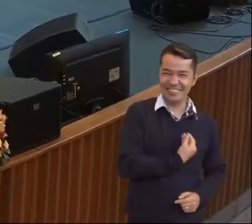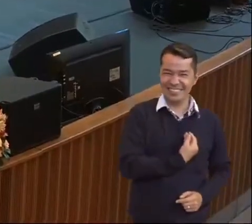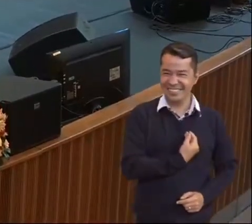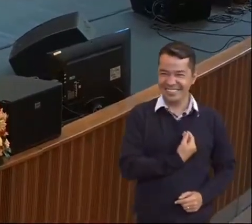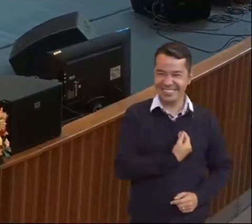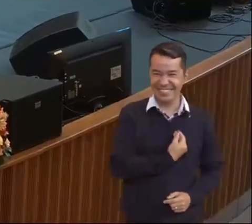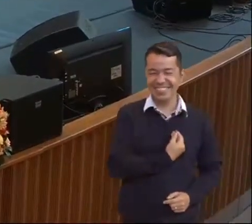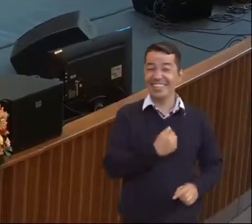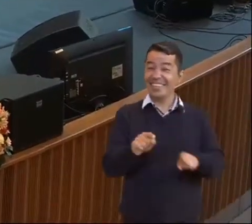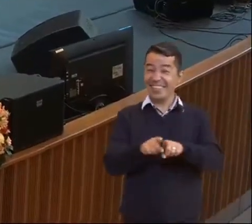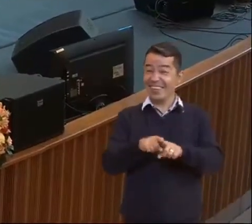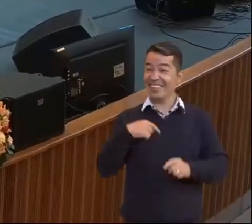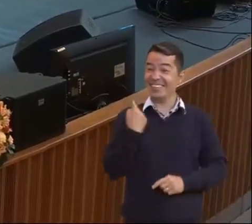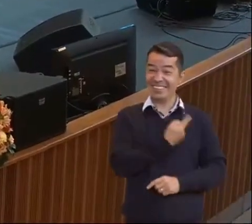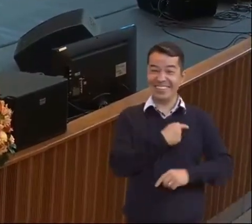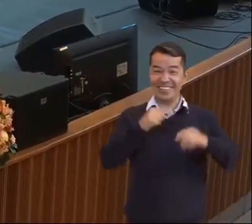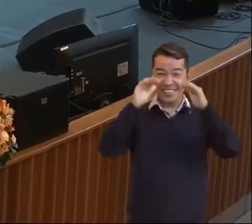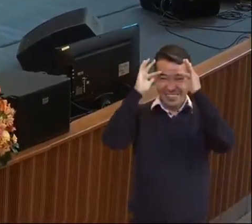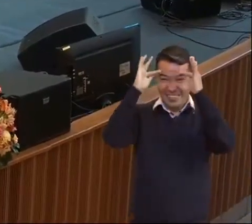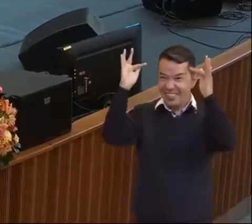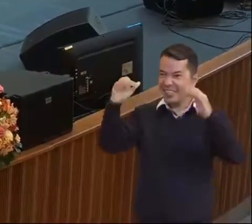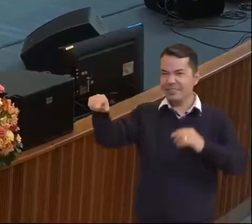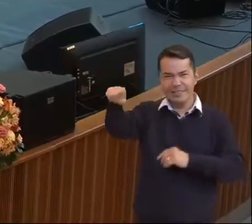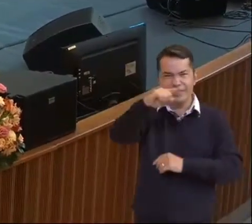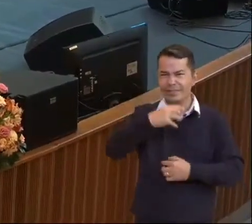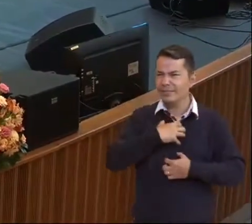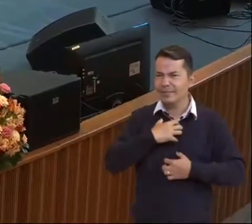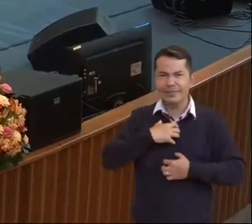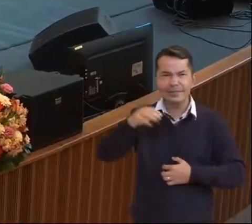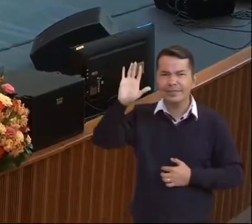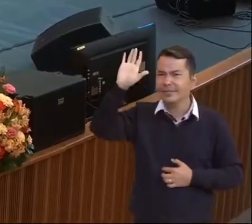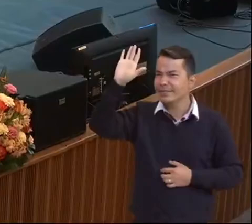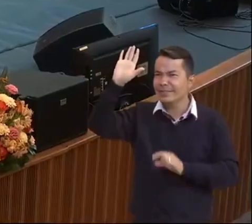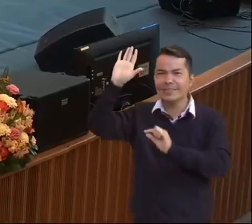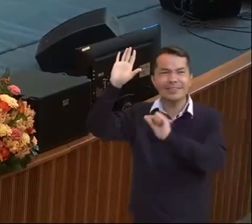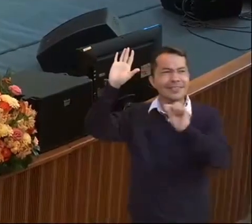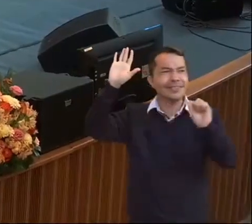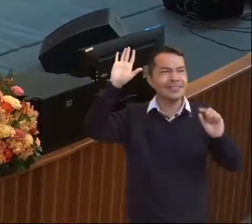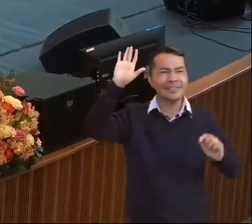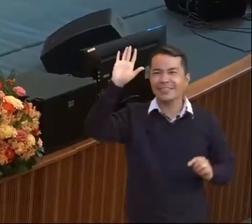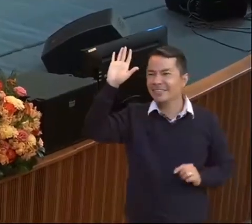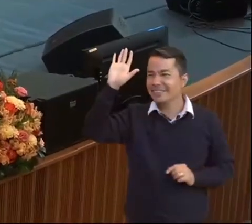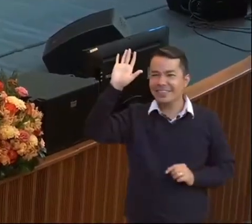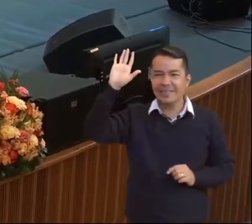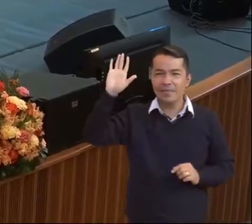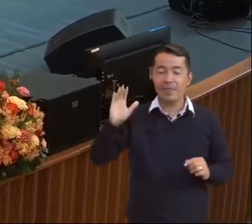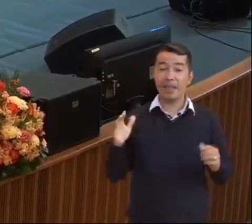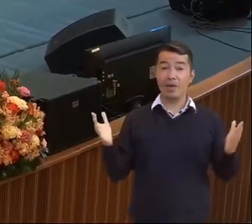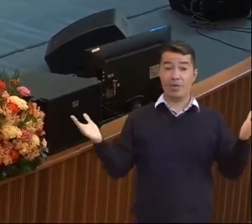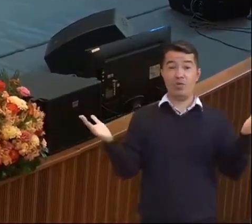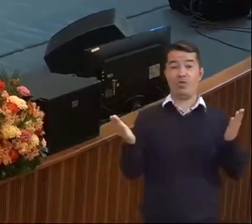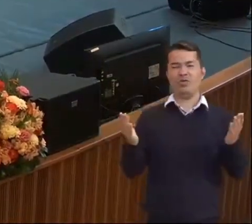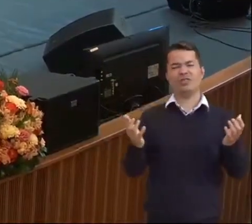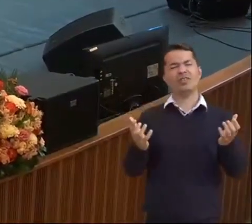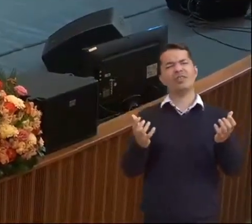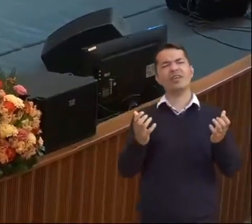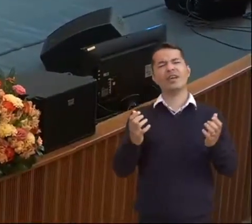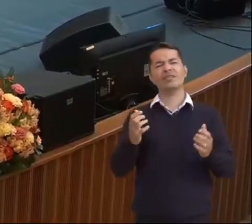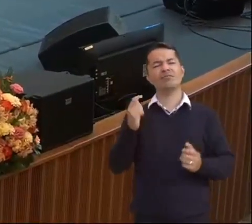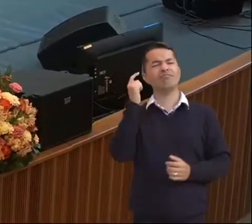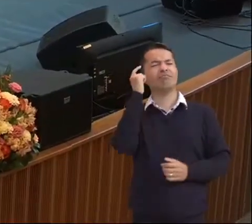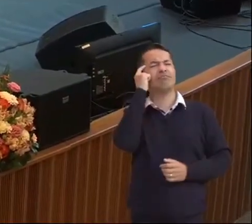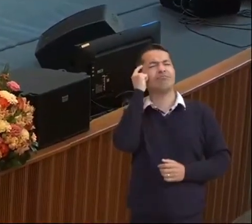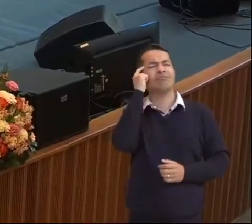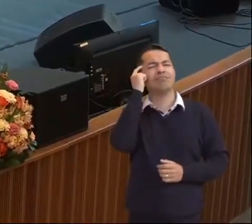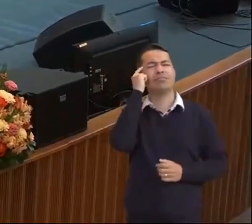Quantos podem celebrar a fidelidade de Deus aqui? Amém? Bom, hoje eu quero falar um pouco sobre como nós